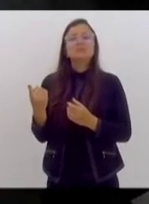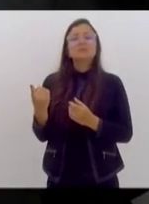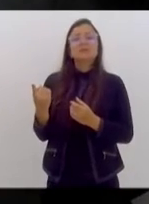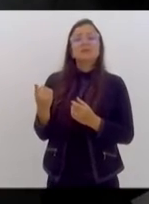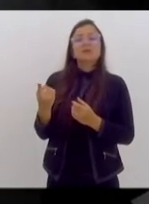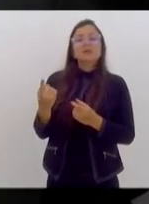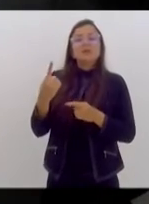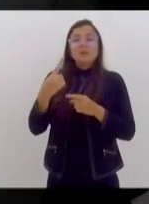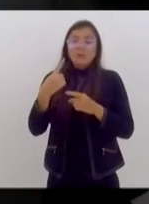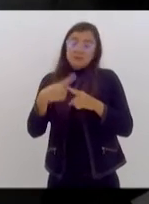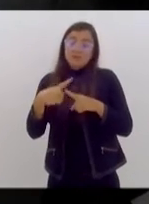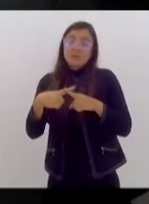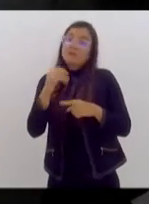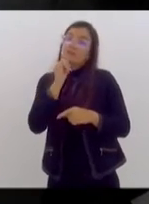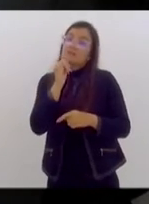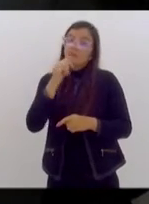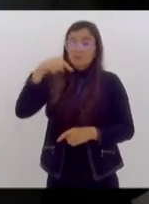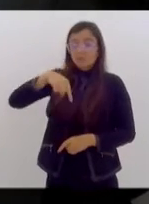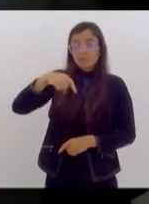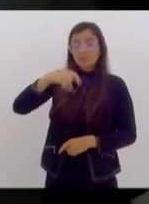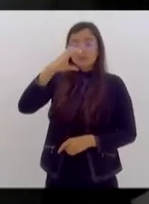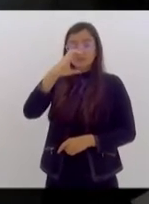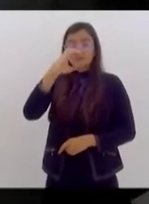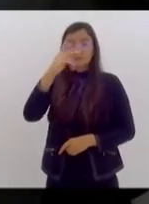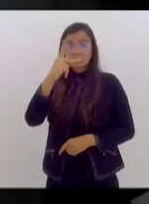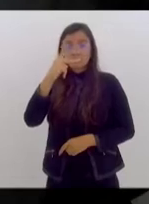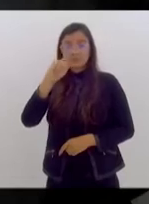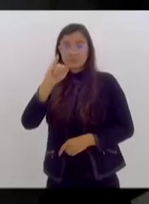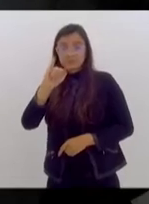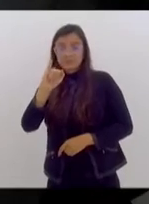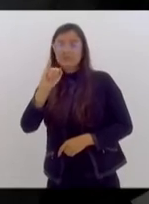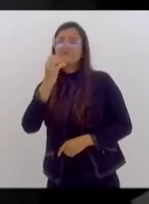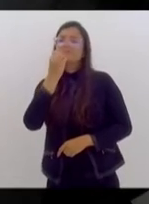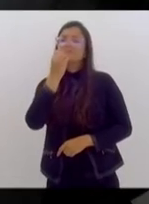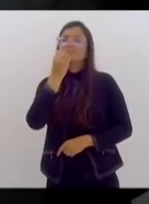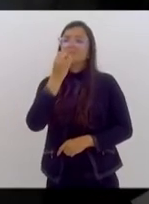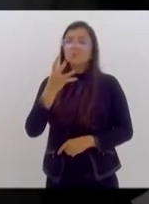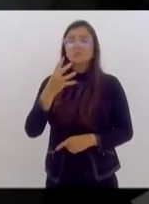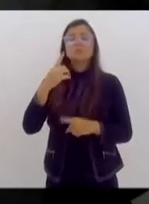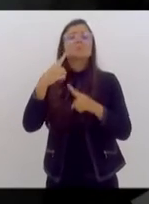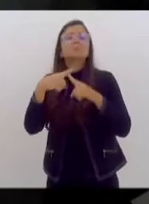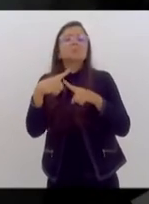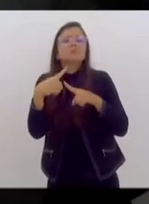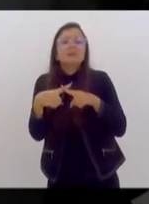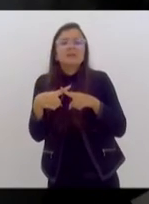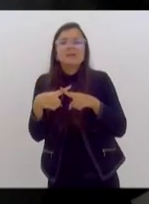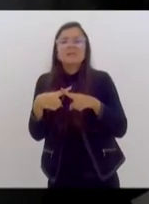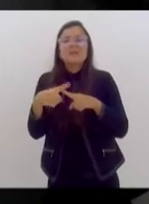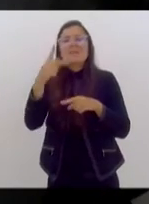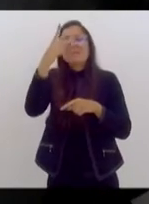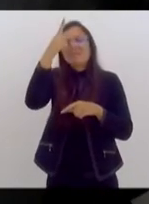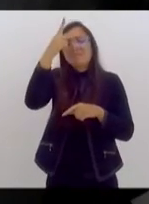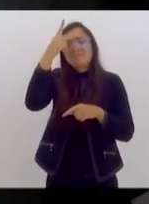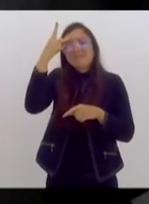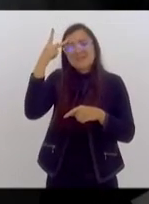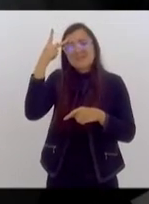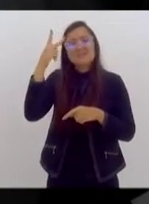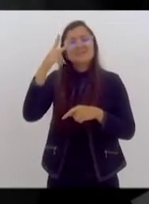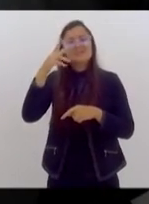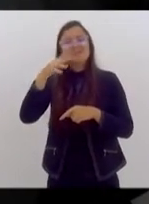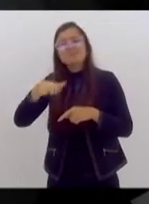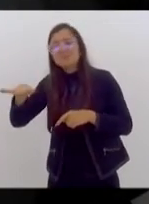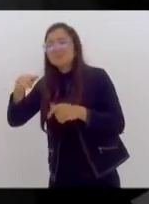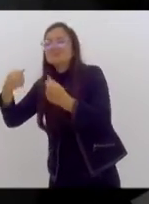realização dessa CPI foi deixar o melhor tirar da inércia o governo do estado eu não sei